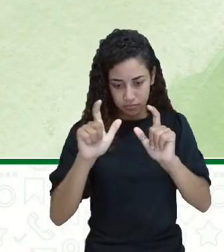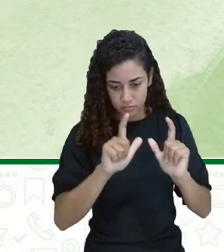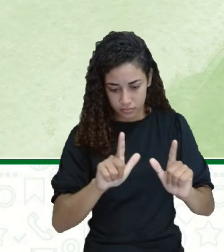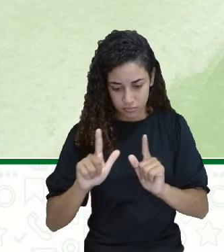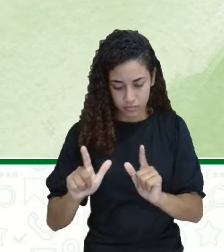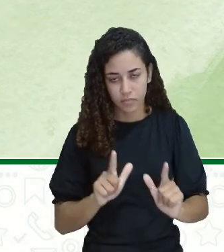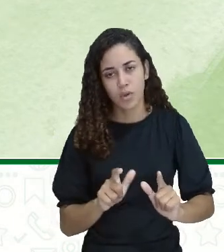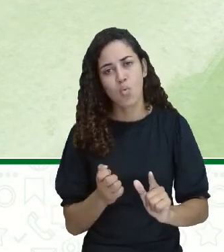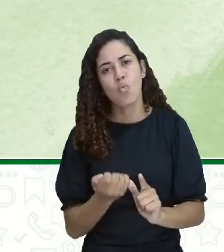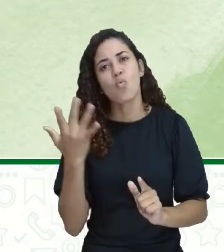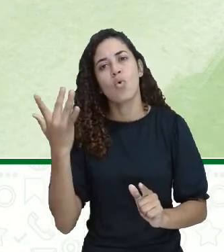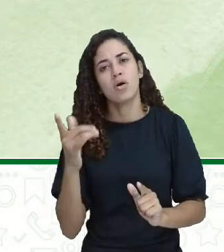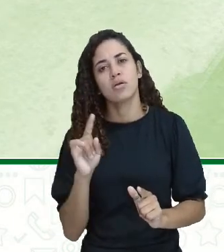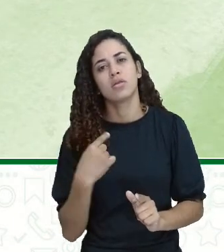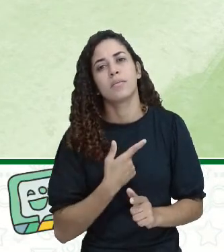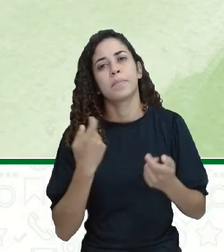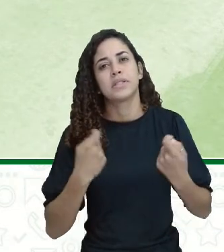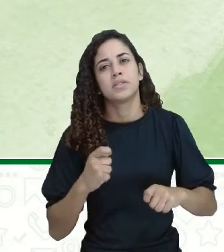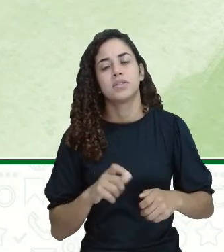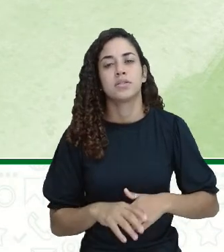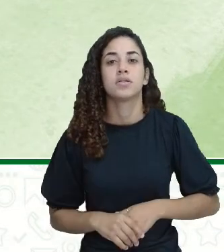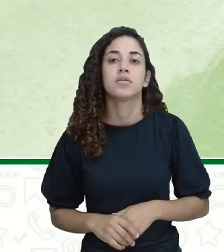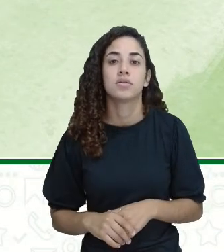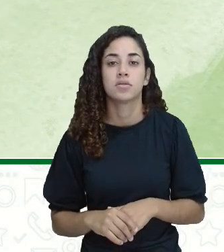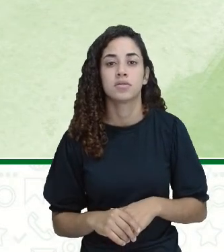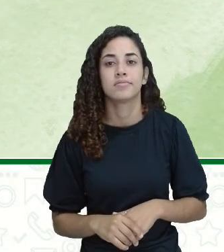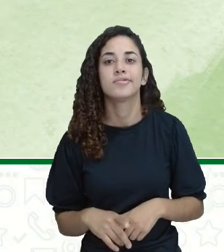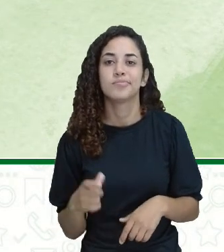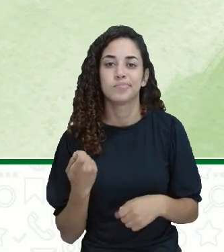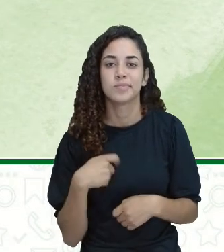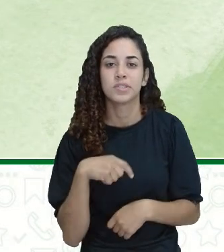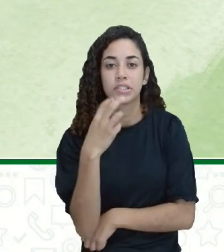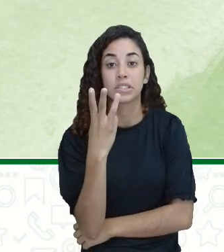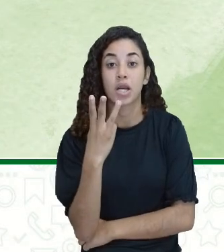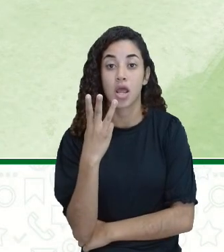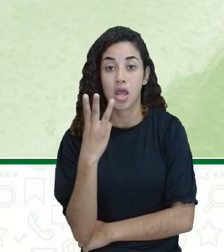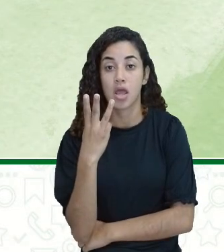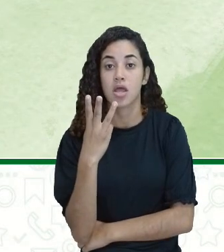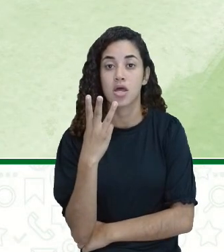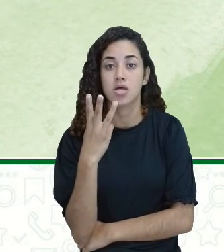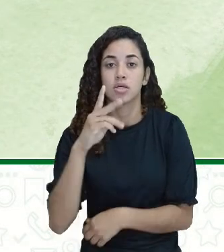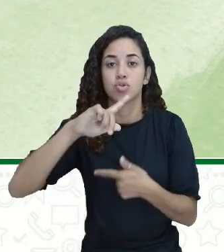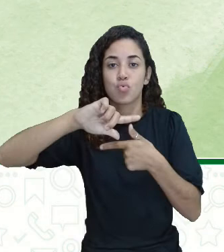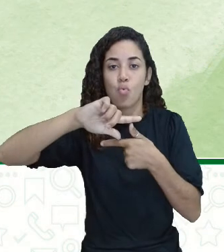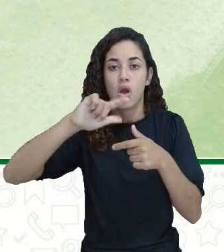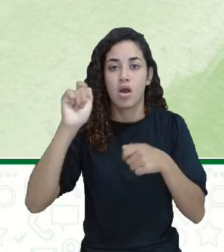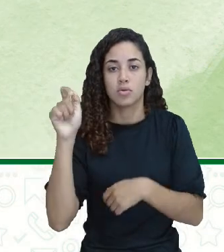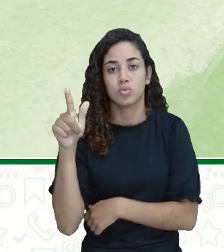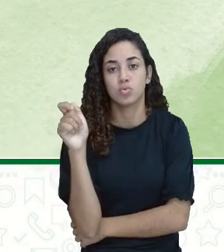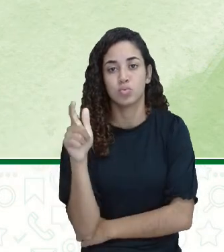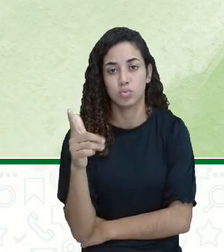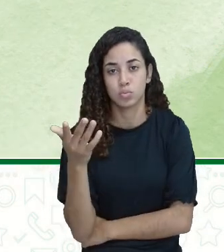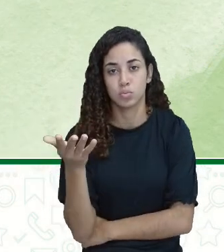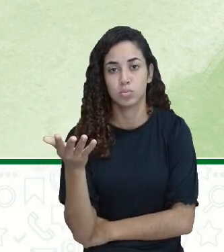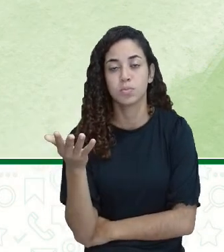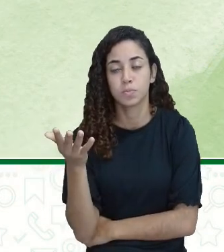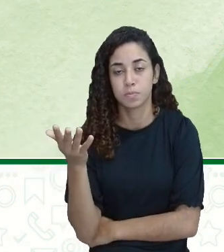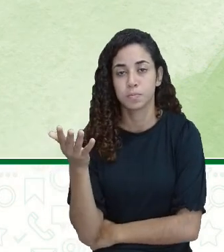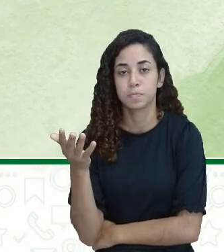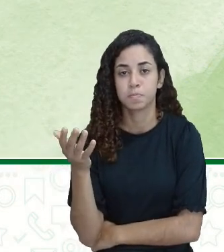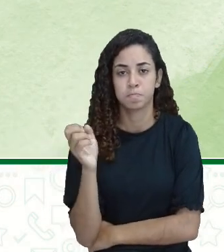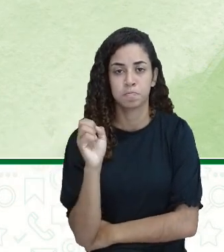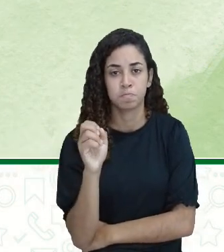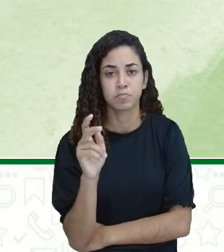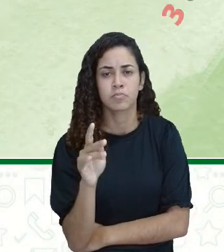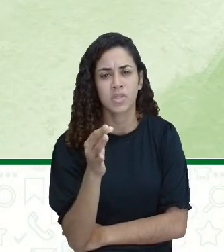gente precisa? Vamos ver? Então, preciso de 3 unidades do quadrado azul. Ok?